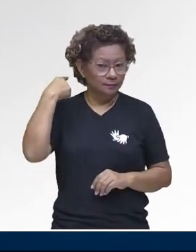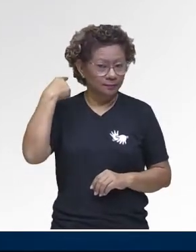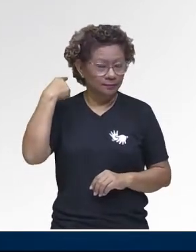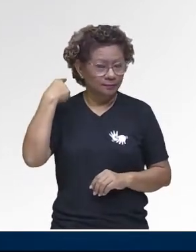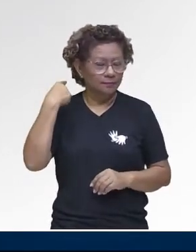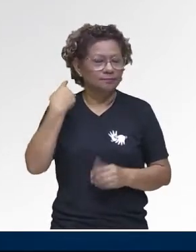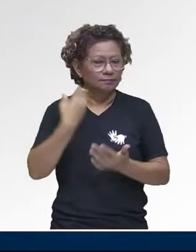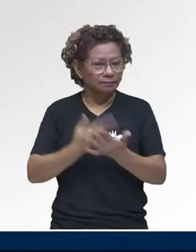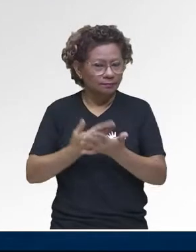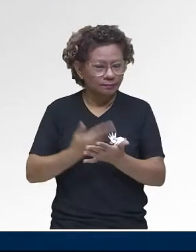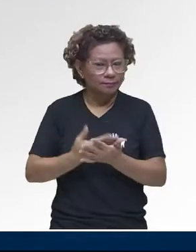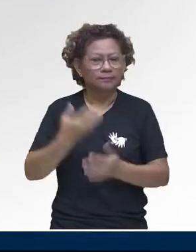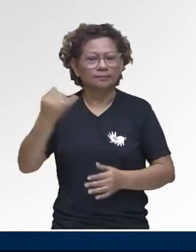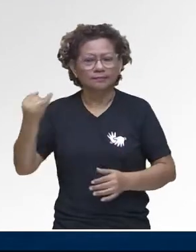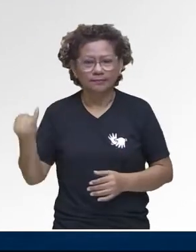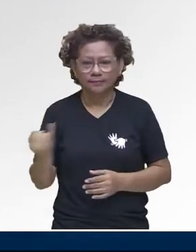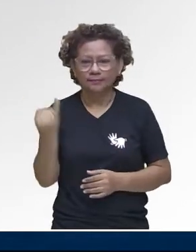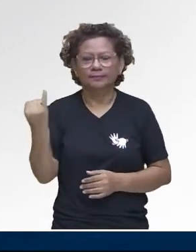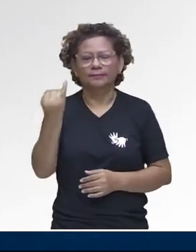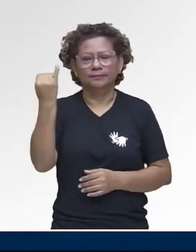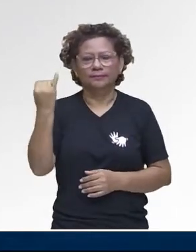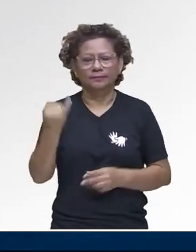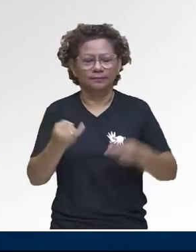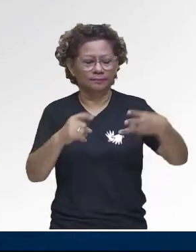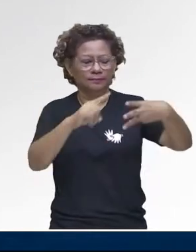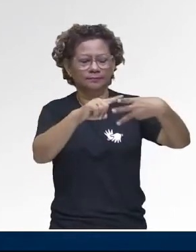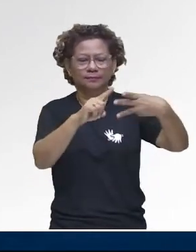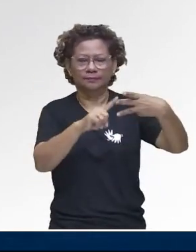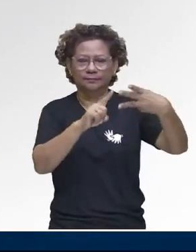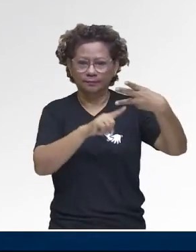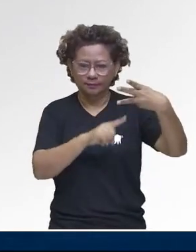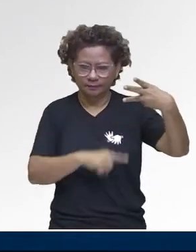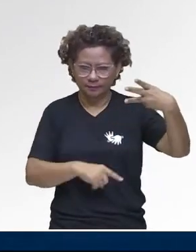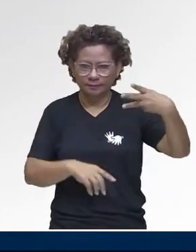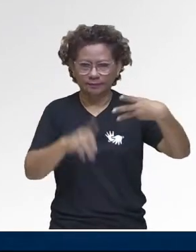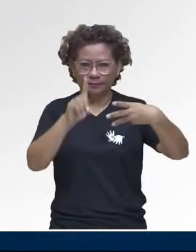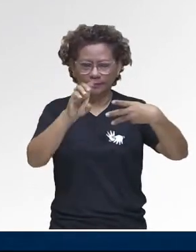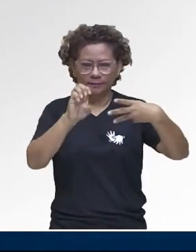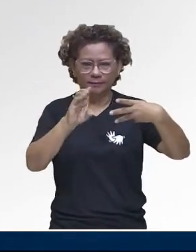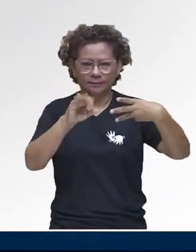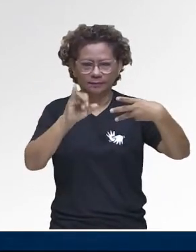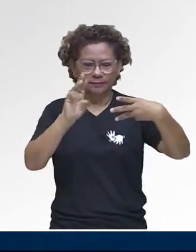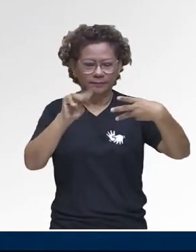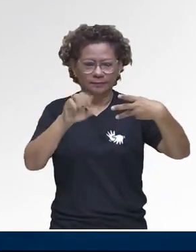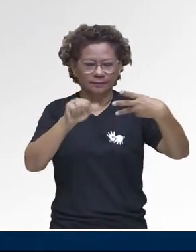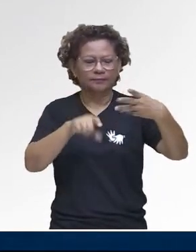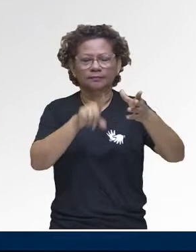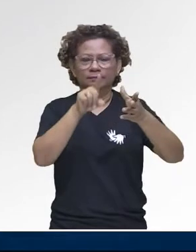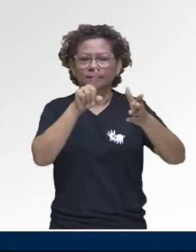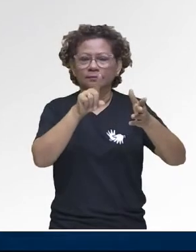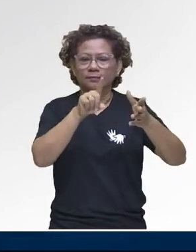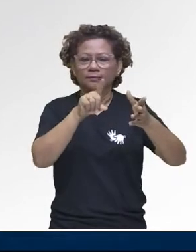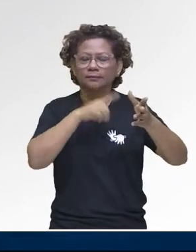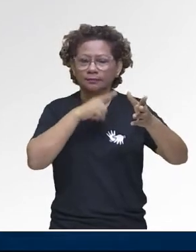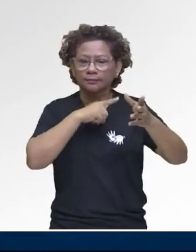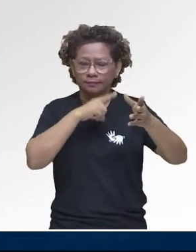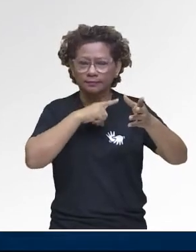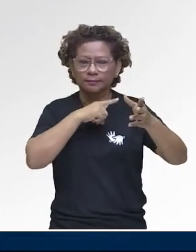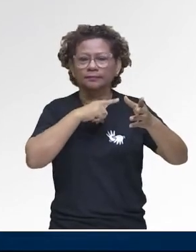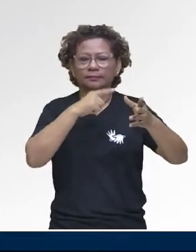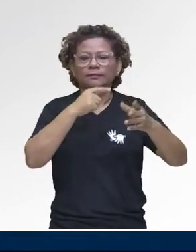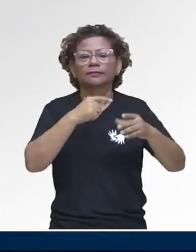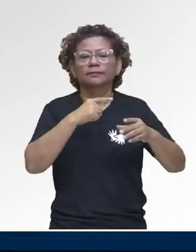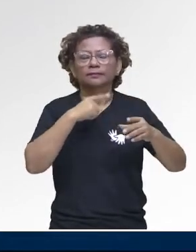importância, de associar as três formas numéricas de números decimais, frações e também a